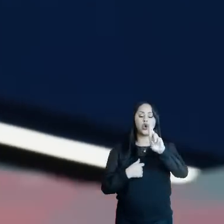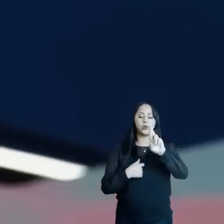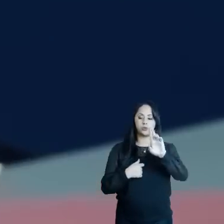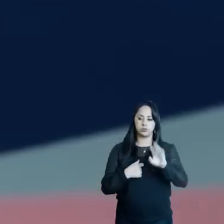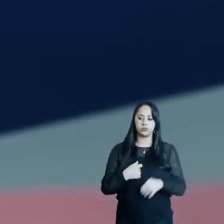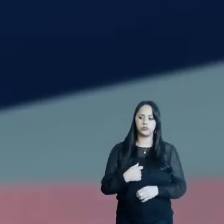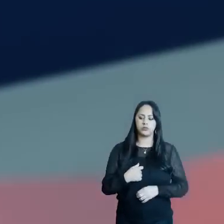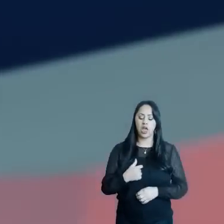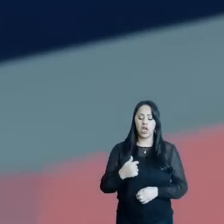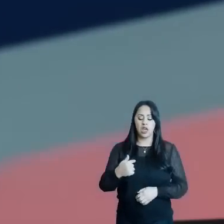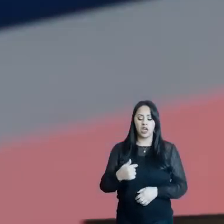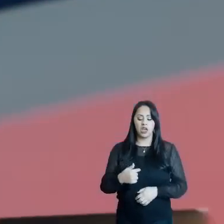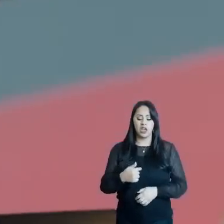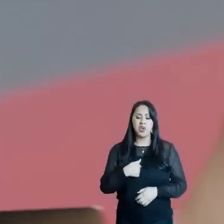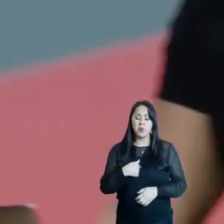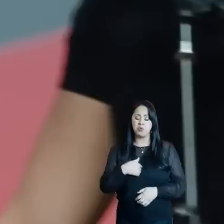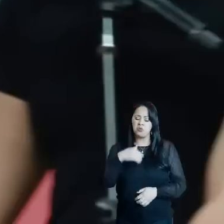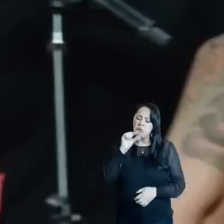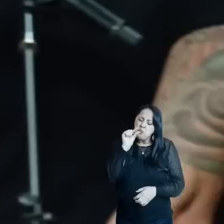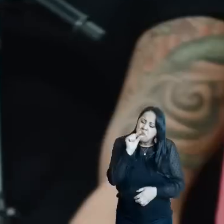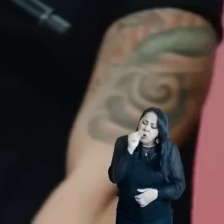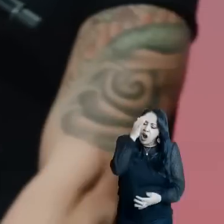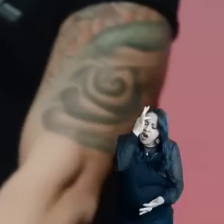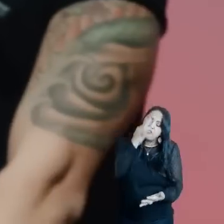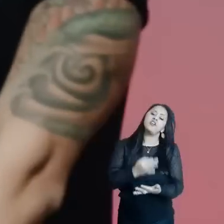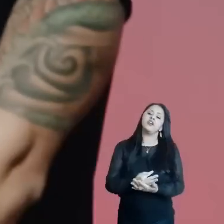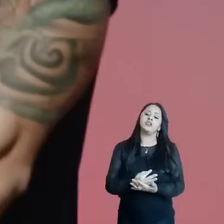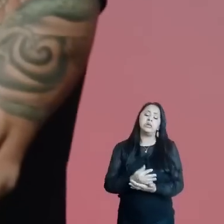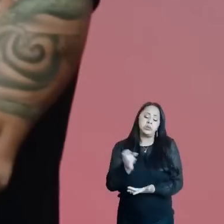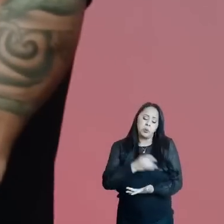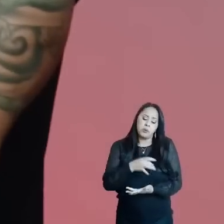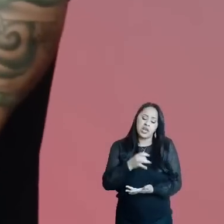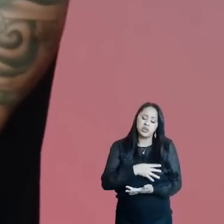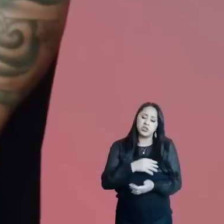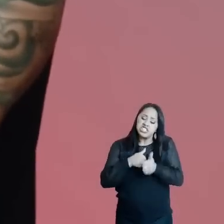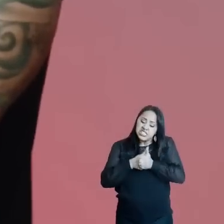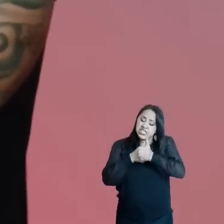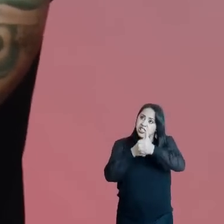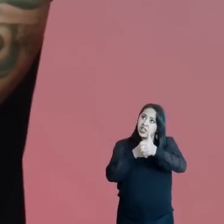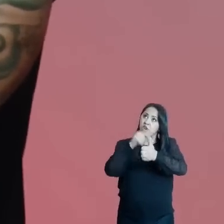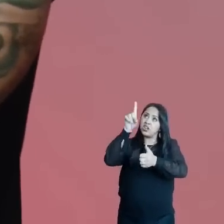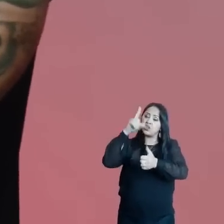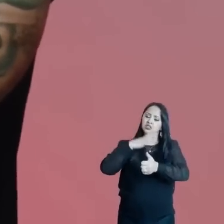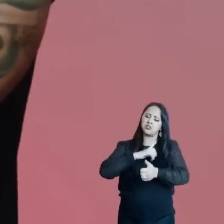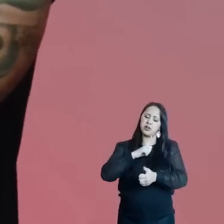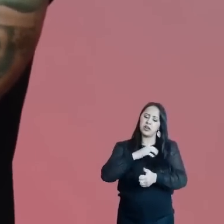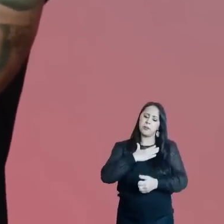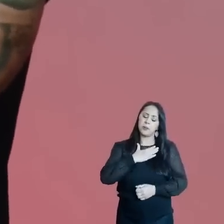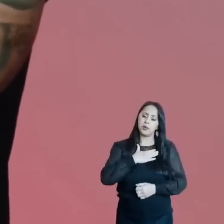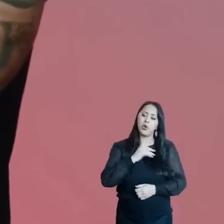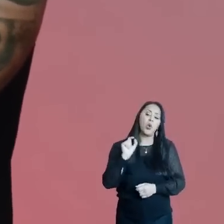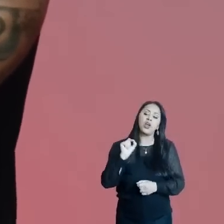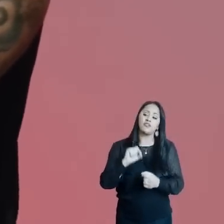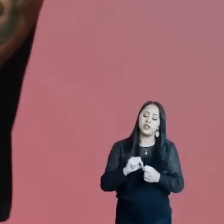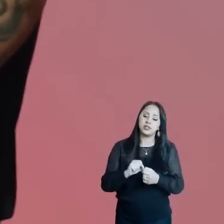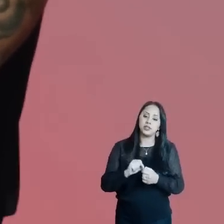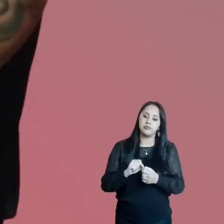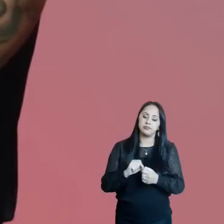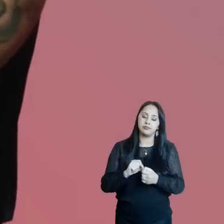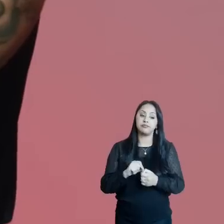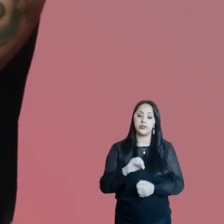falar. Kaiser, sou um homem de pouca fé. Estou com medo de seguir o que Deus tem para mim. O que fazer?